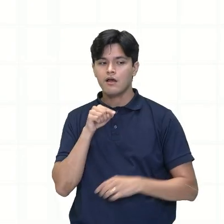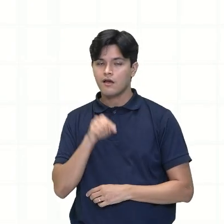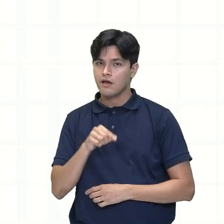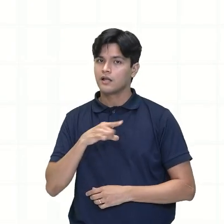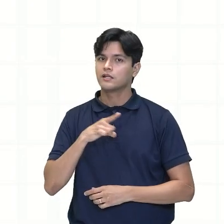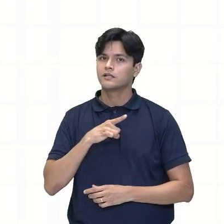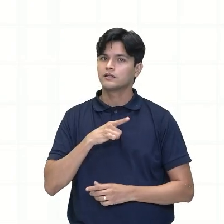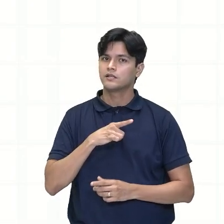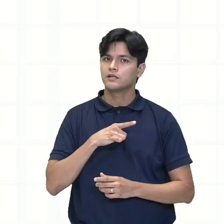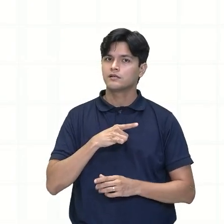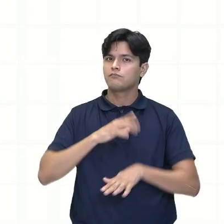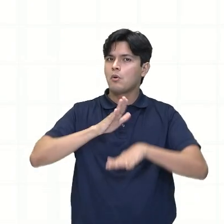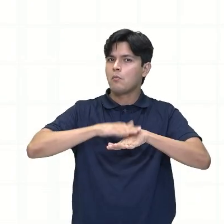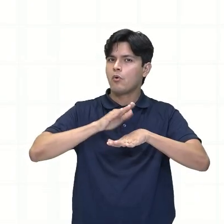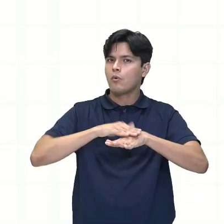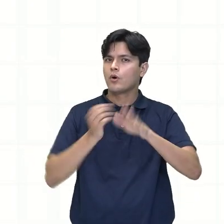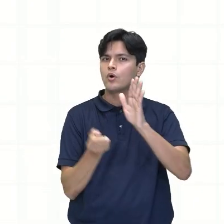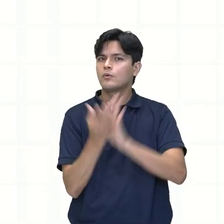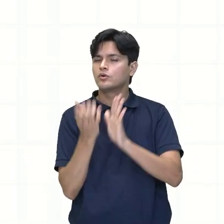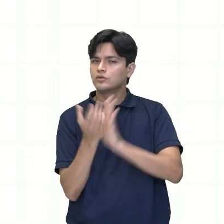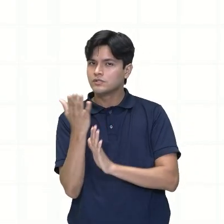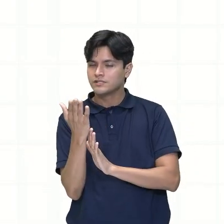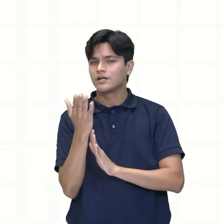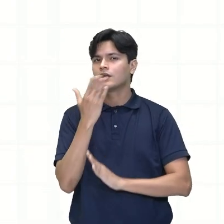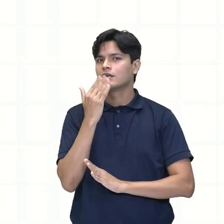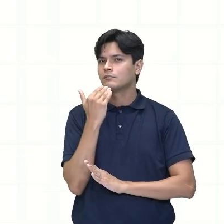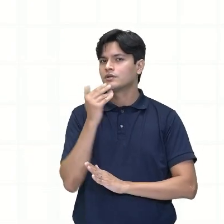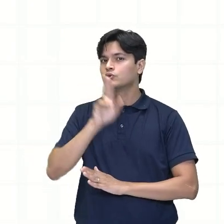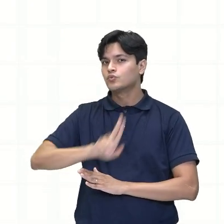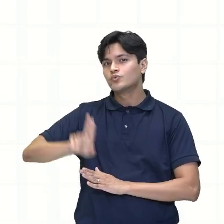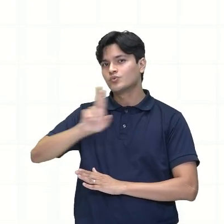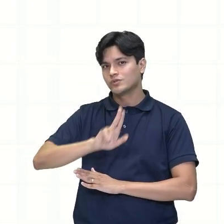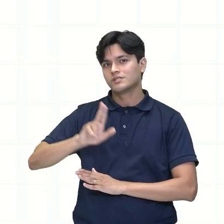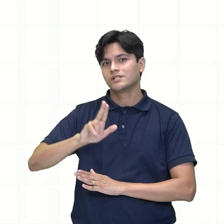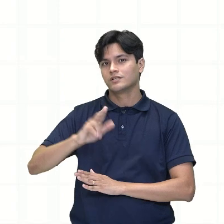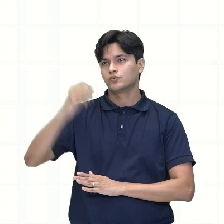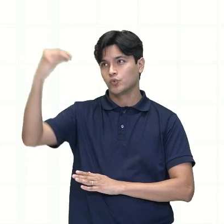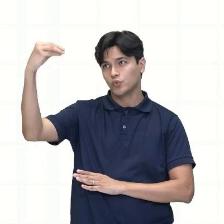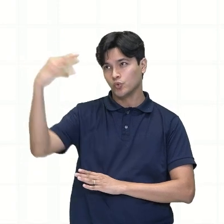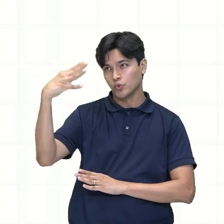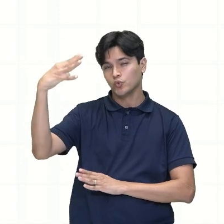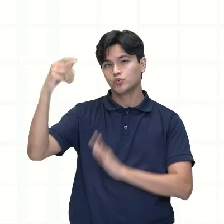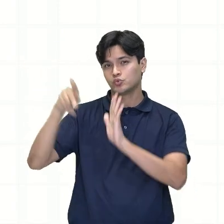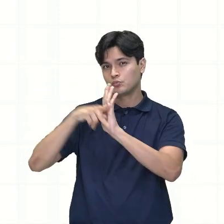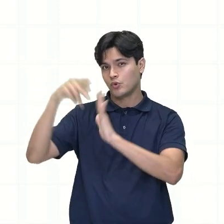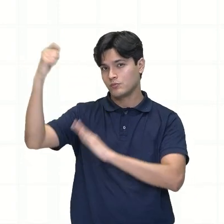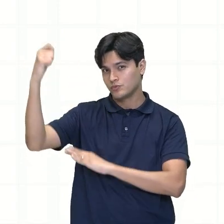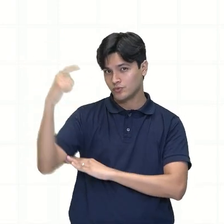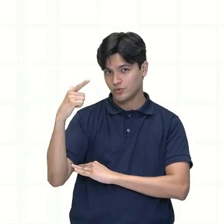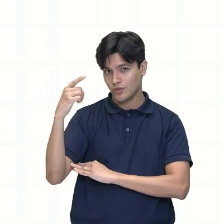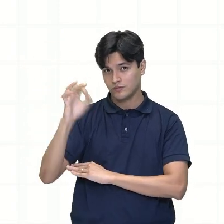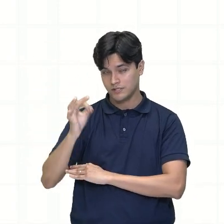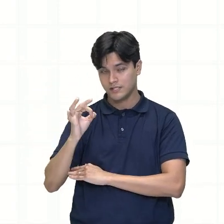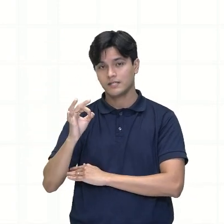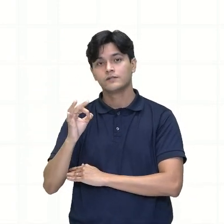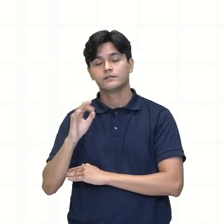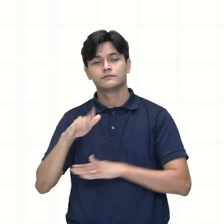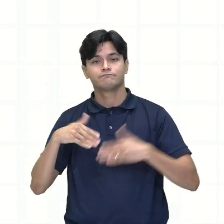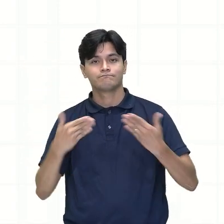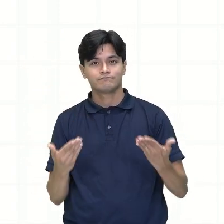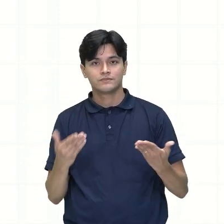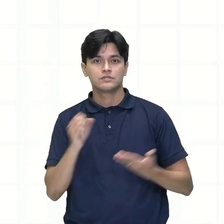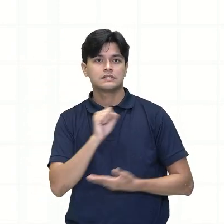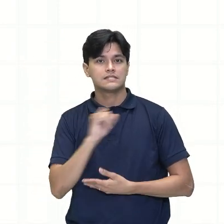alimento através do quê? Da luz solar, certo? Então, se nós não tivermos